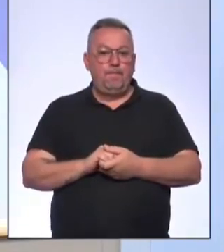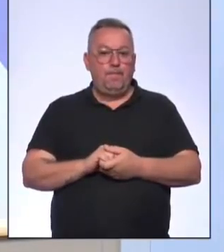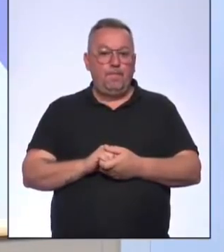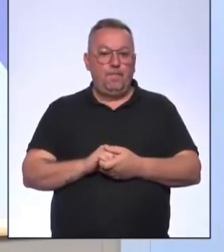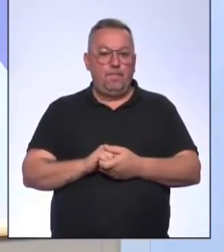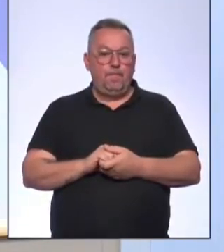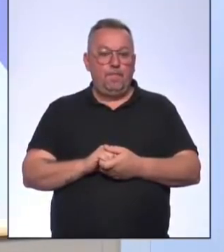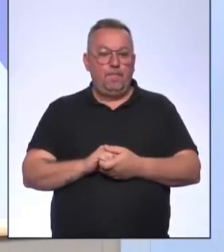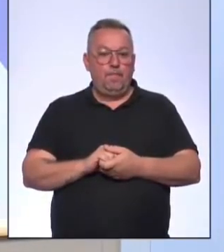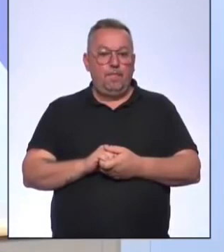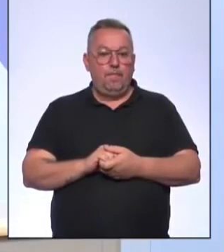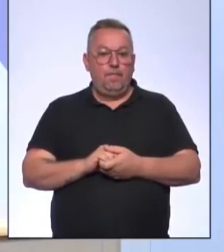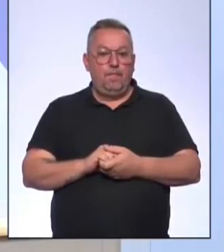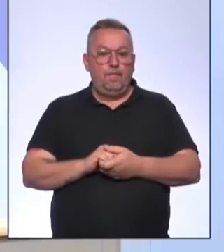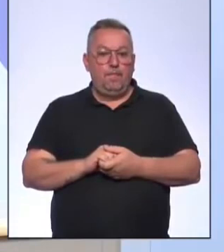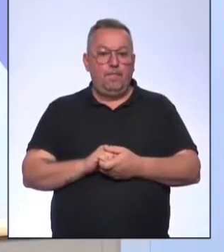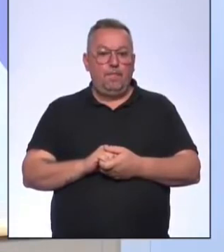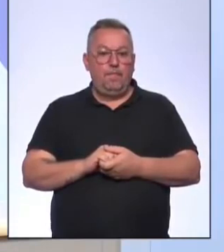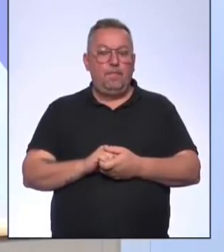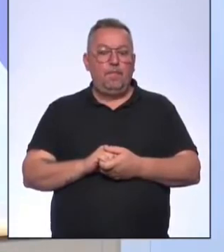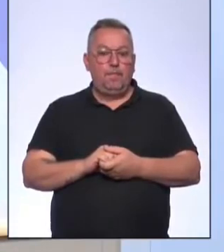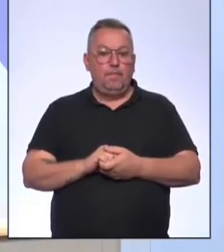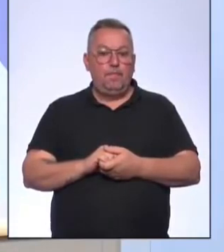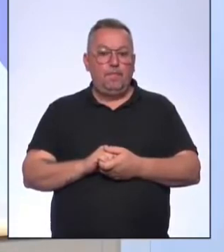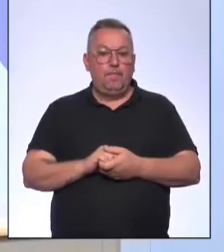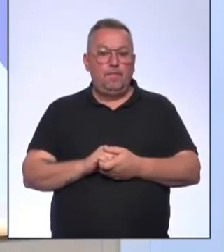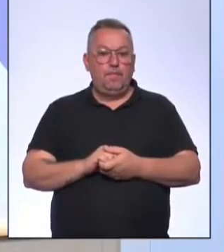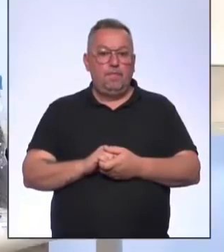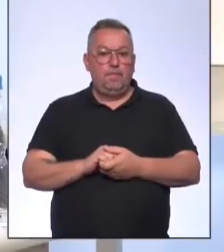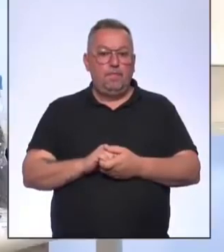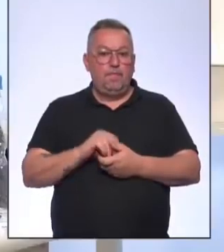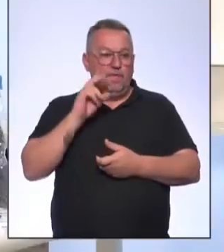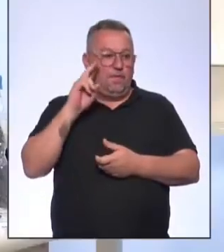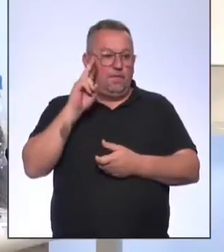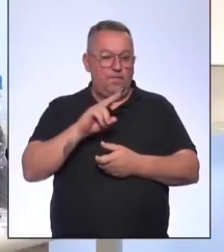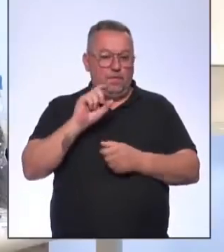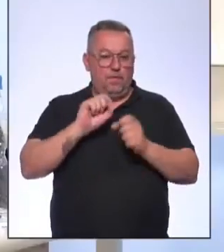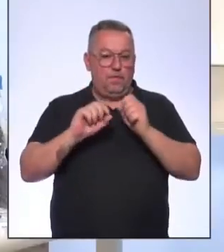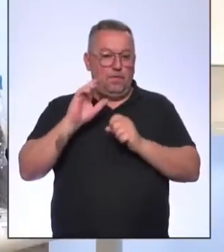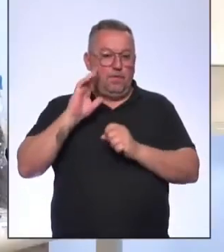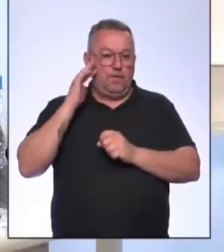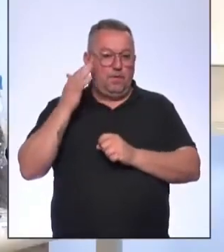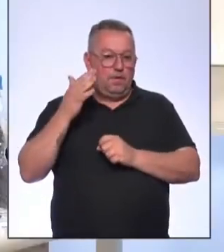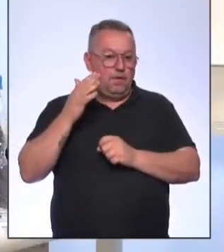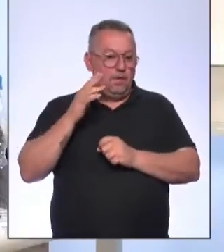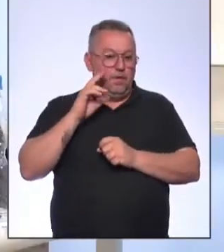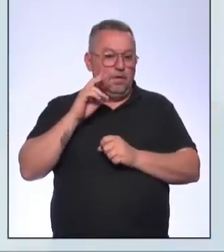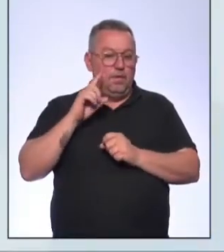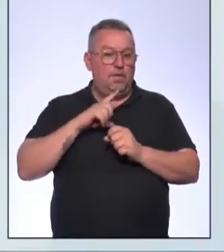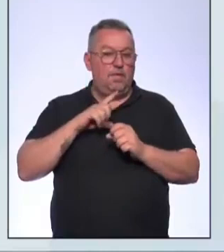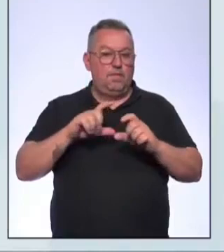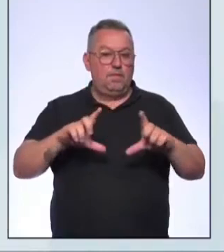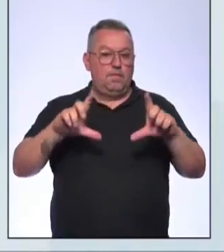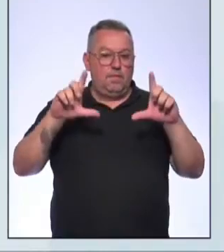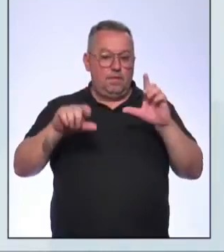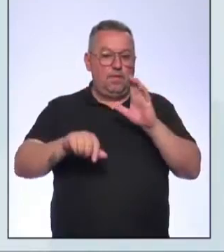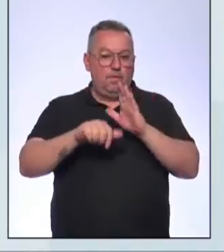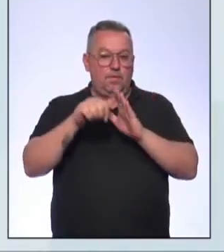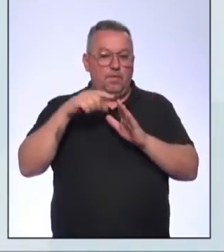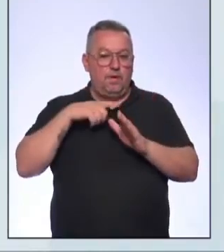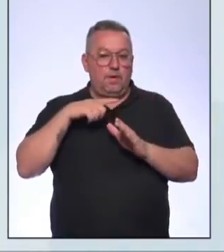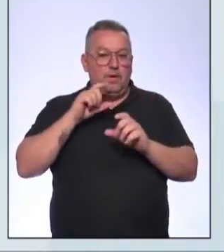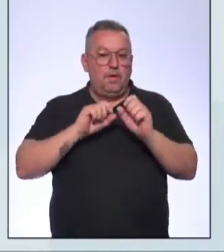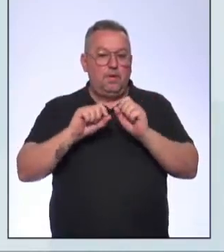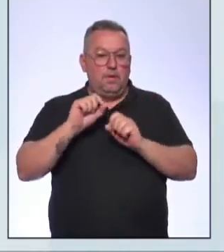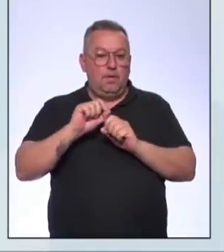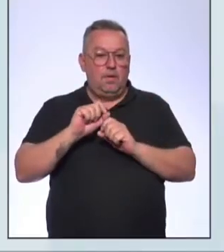3 valuable e 4 gold. Então vamos lá, olha só. Vamos ver no texto na tela, então a primeira está lá. Beth,